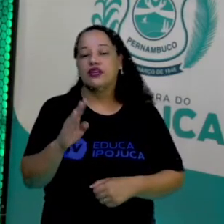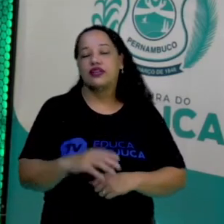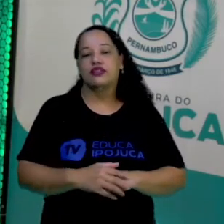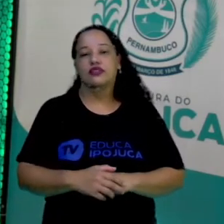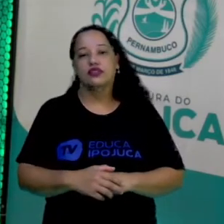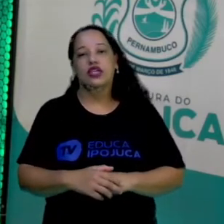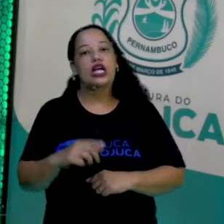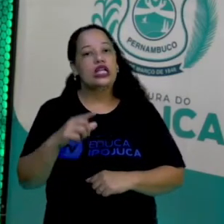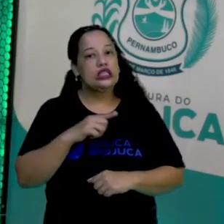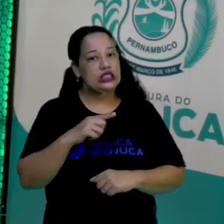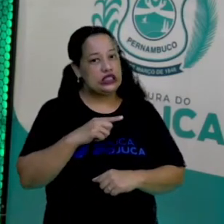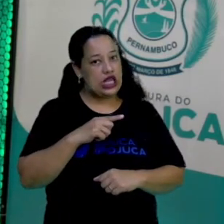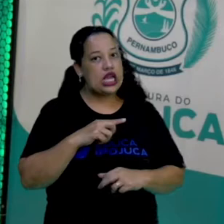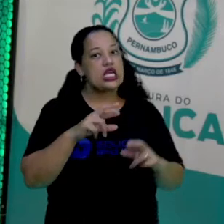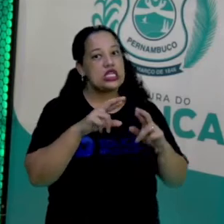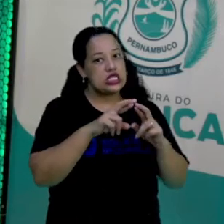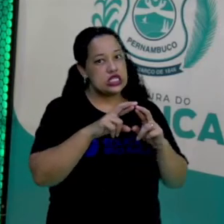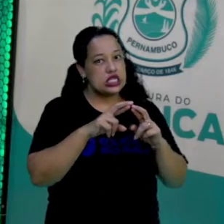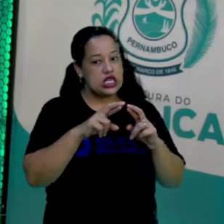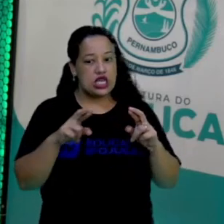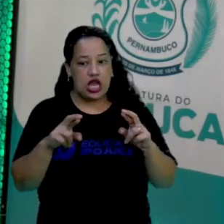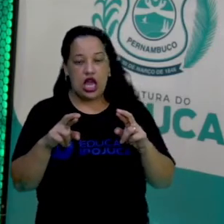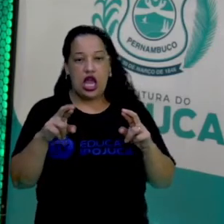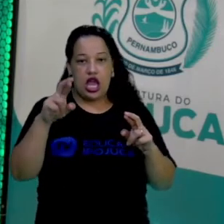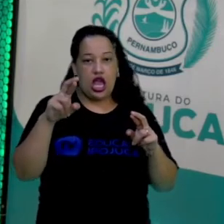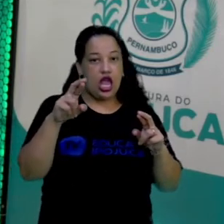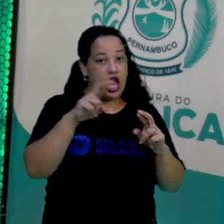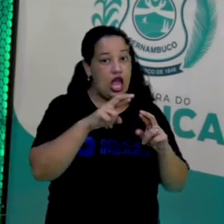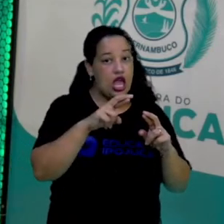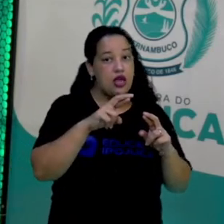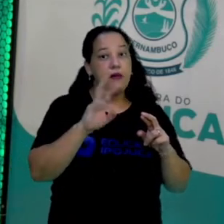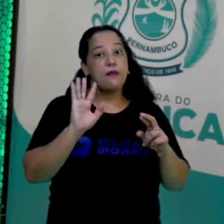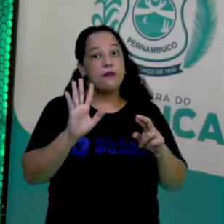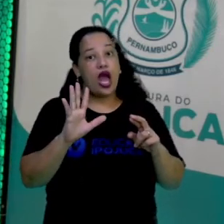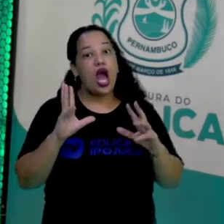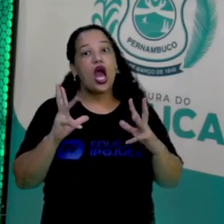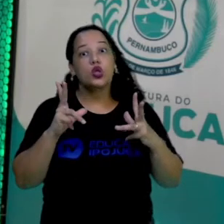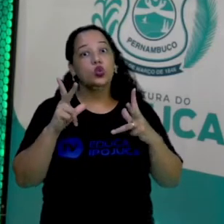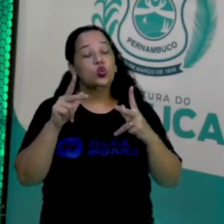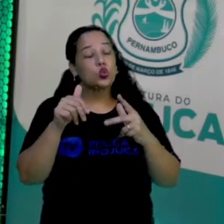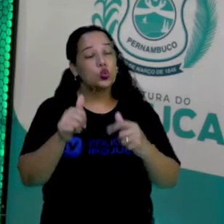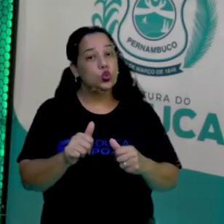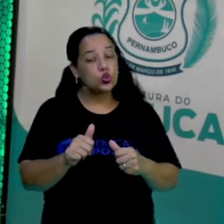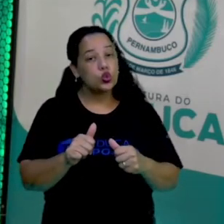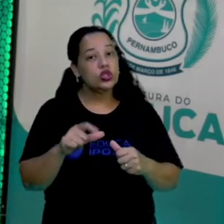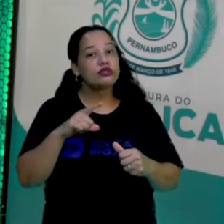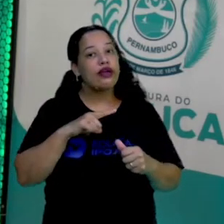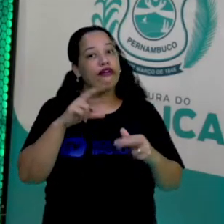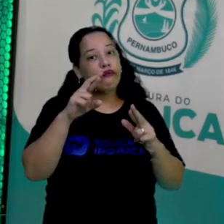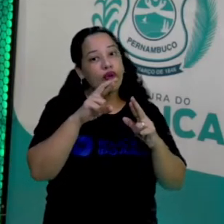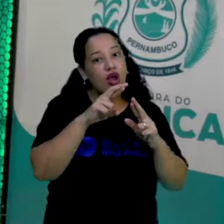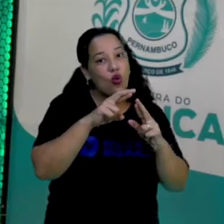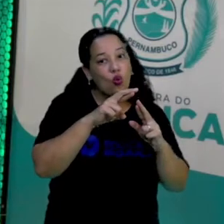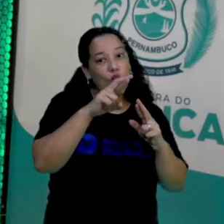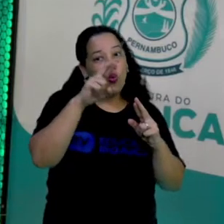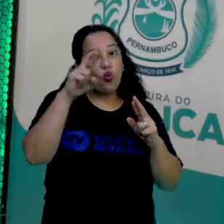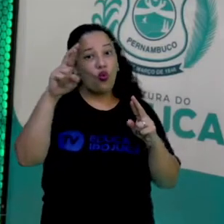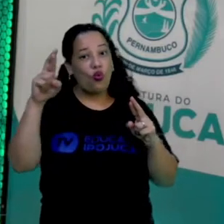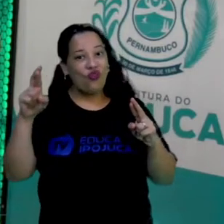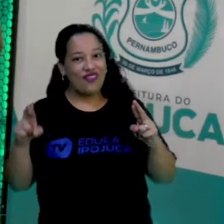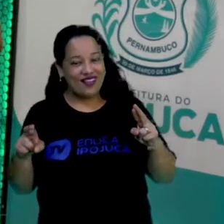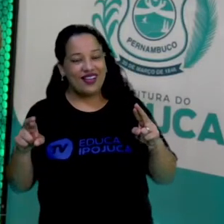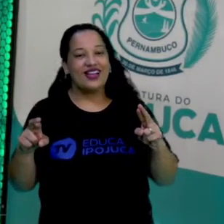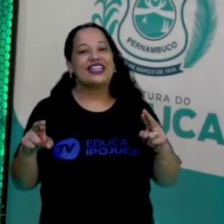tem segmentos, porém, nem todos os pontos ali, ó, tem uma curva. Como tem uma